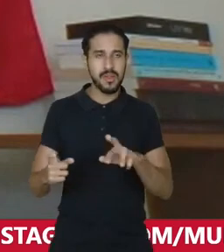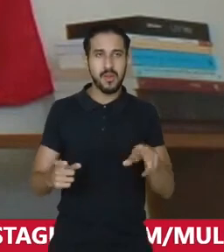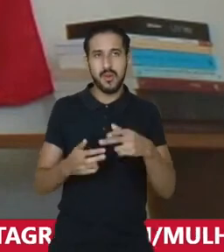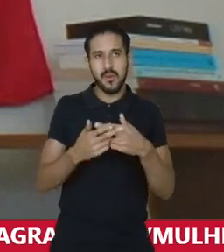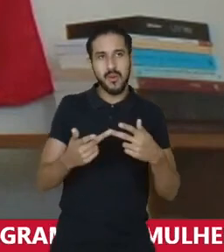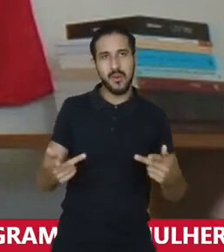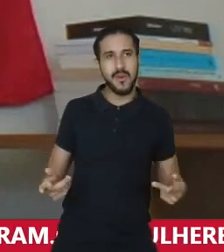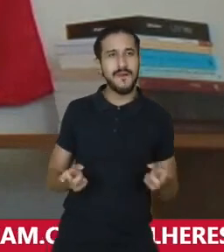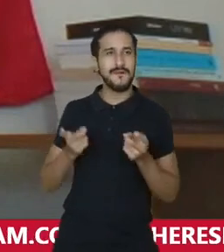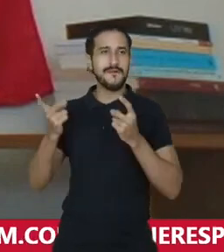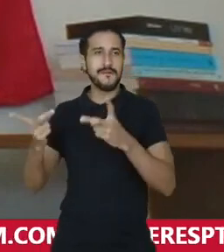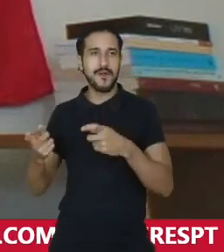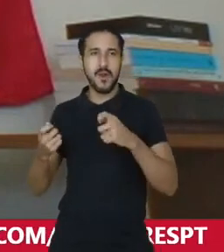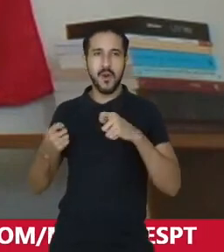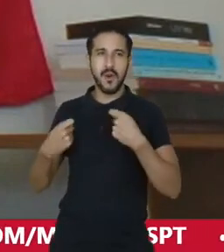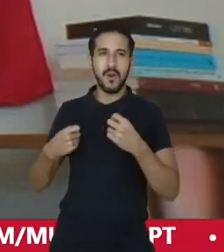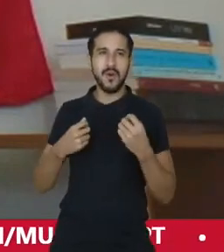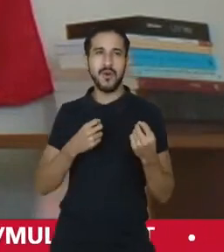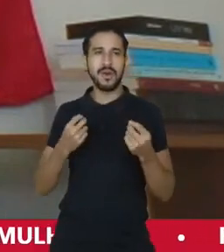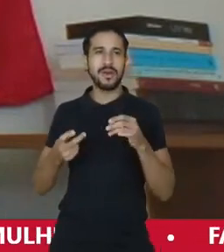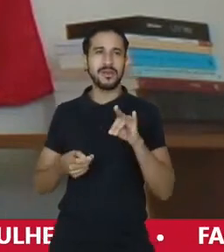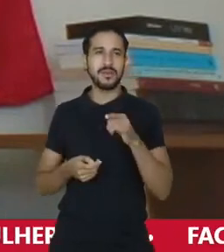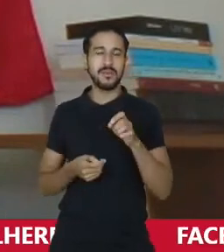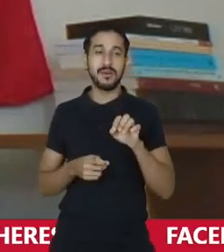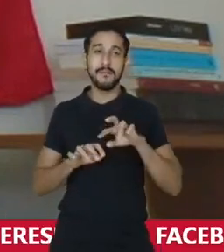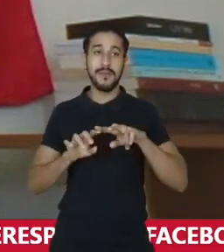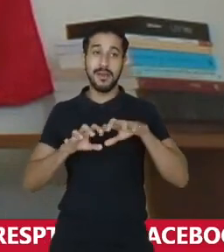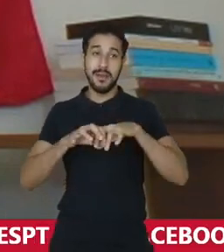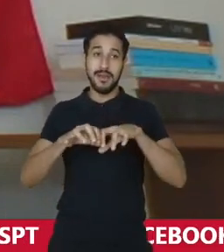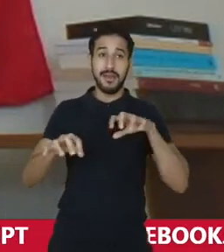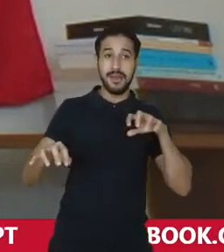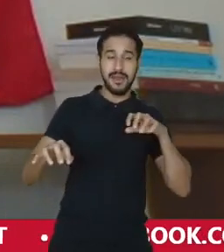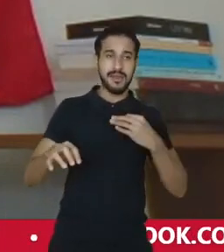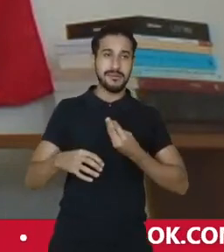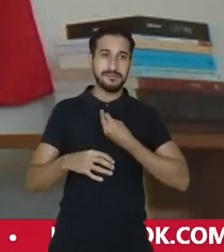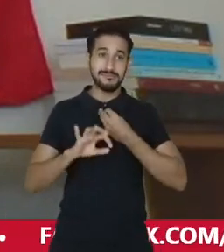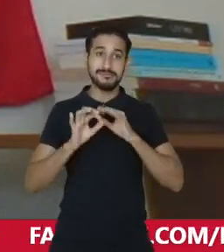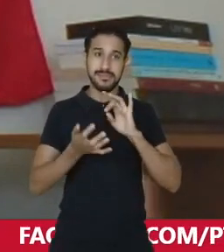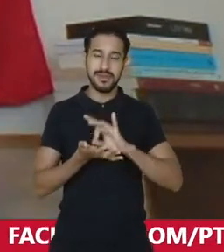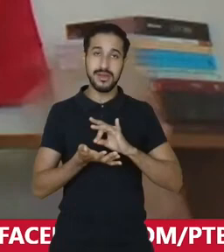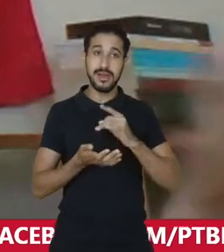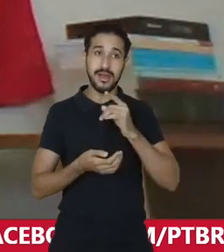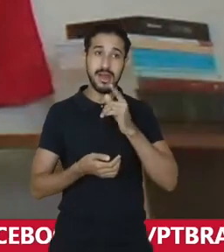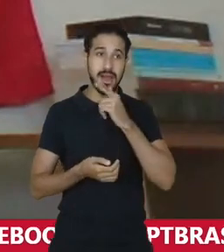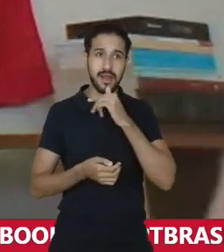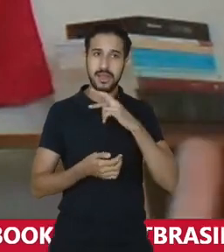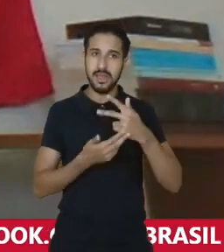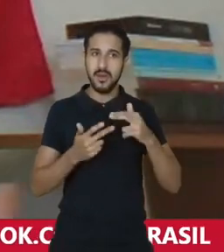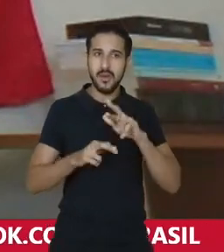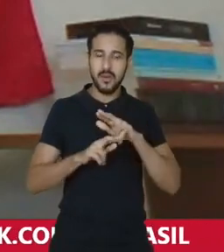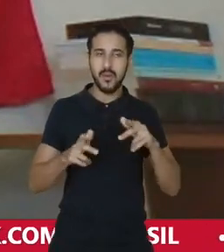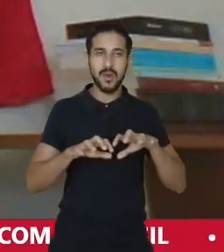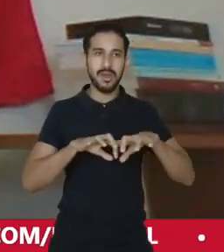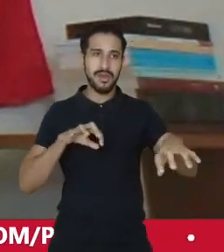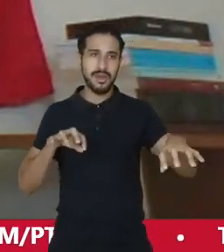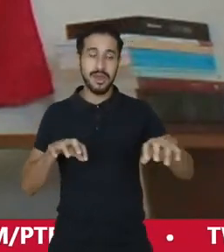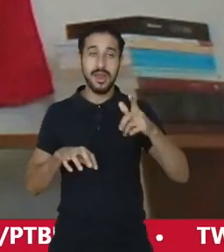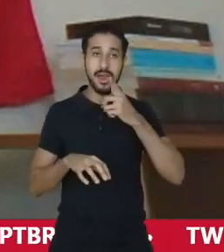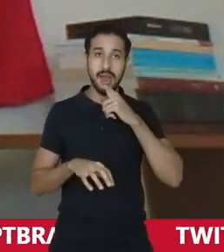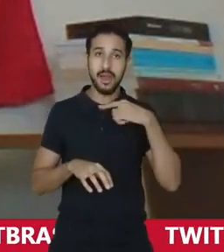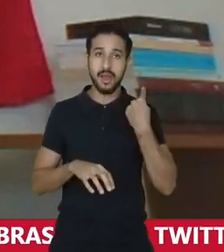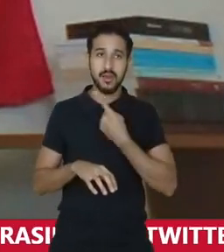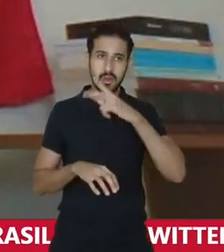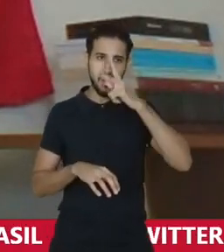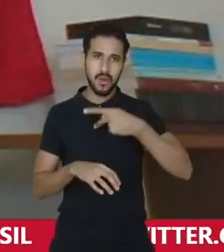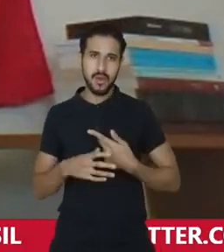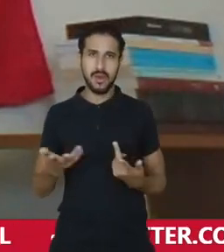algo que se vende ou que se dispõe, mas é indissociável da vida mesmo, né? A água não é uma coisa separada, a água é quem nós